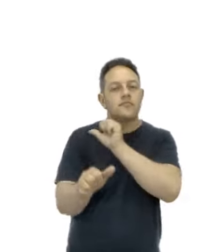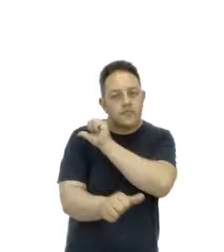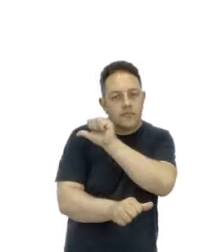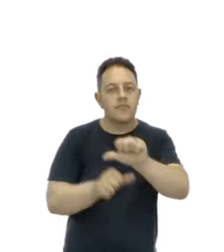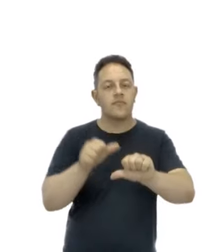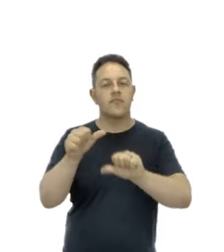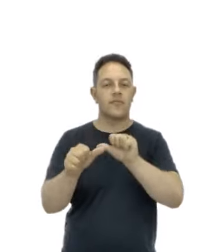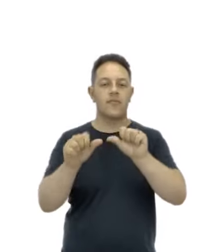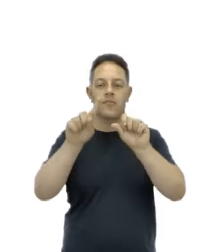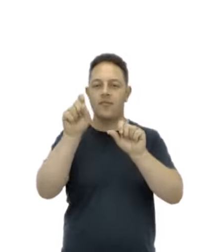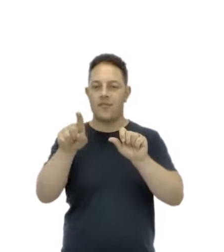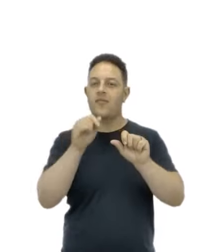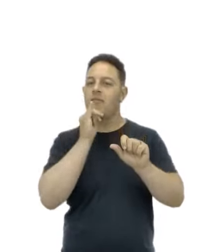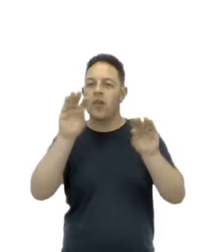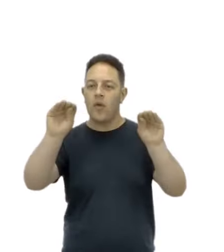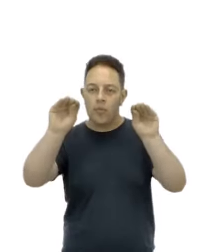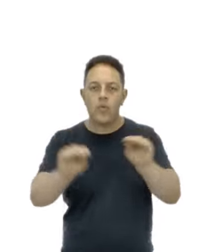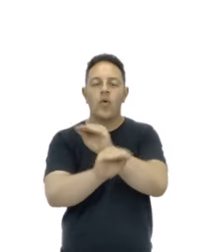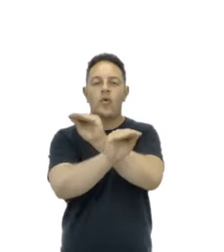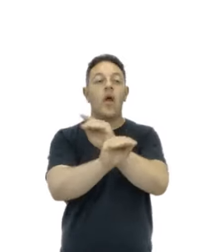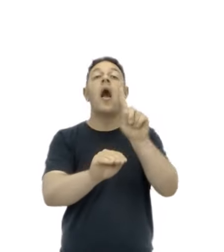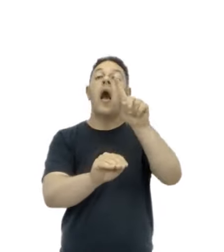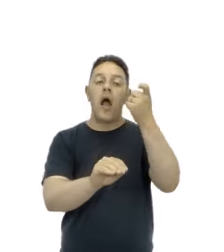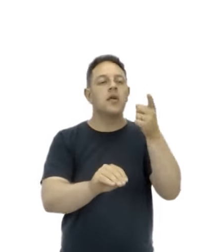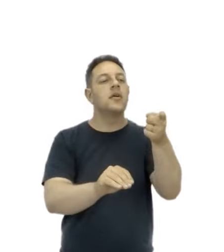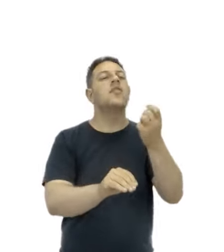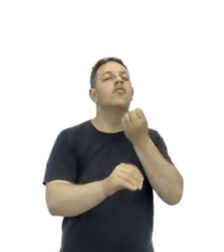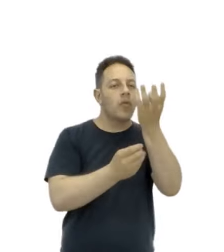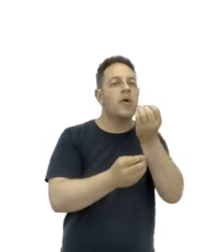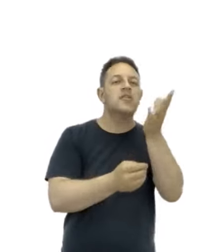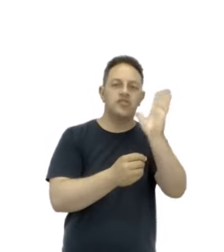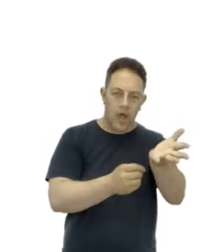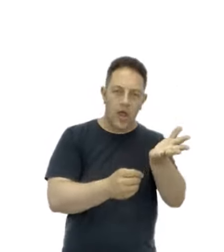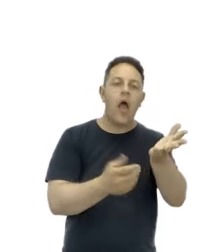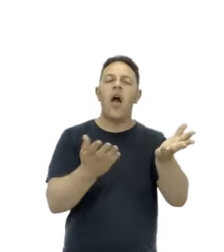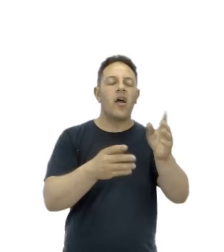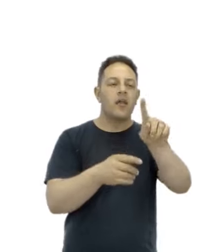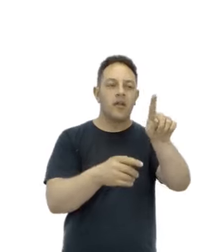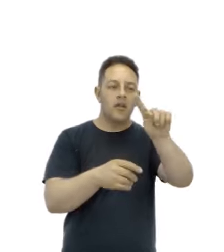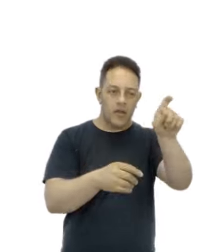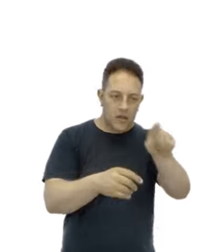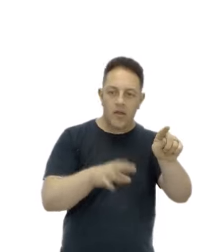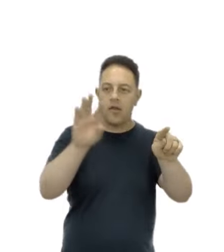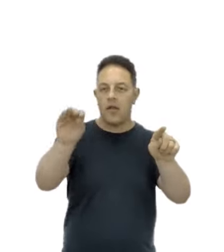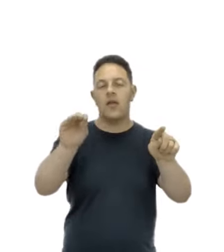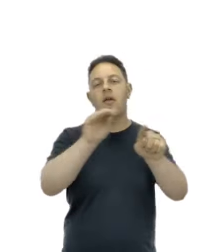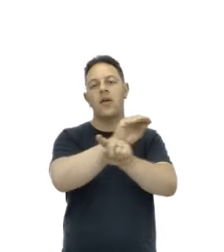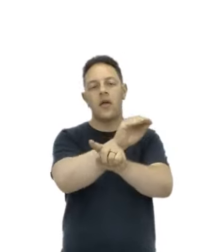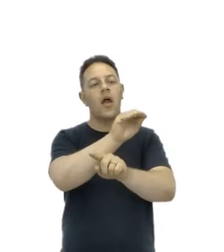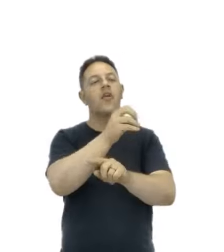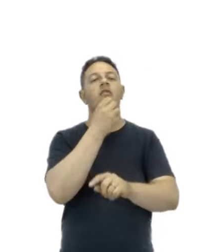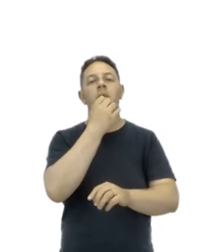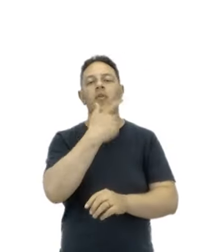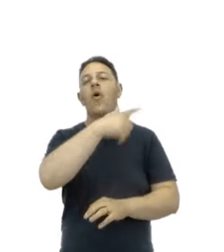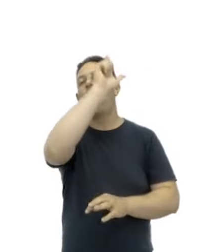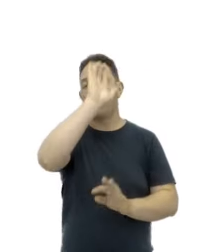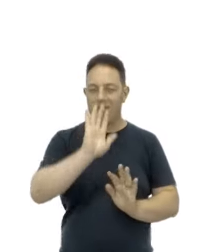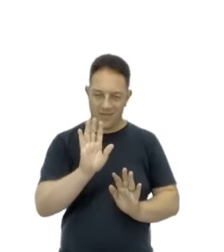lugar da incógnita, tendo por base os mesmos dados desses problemas. A ideia é que você,